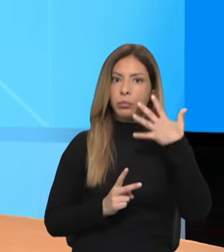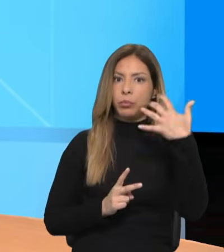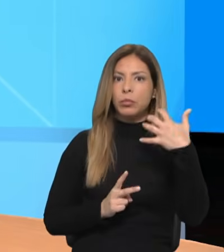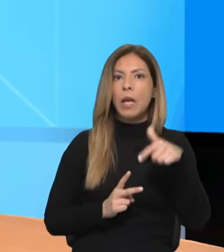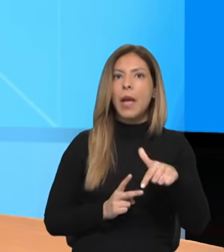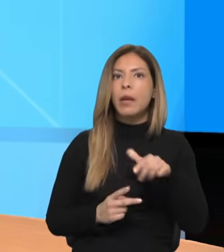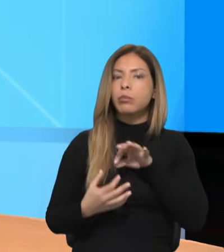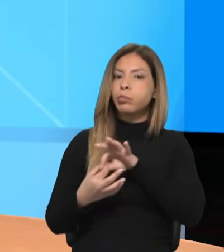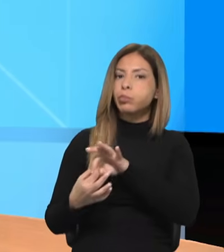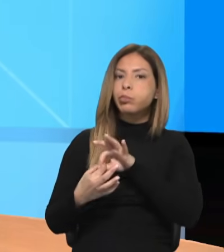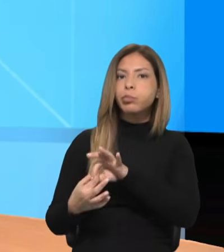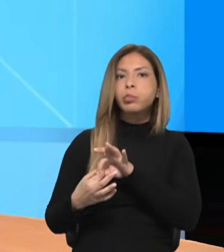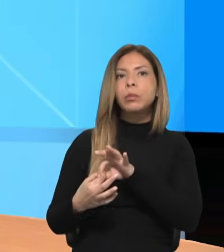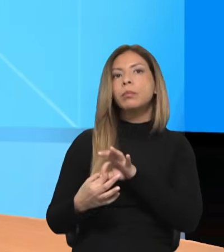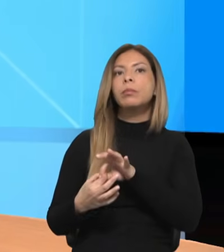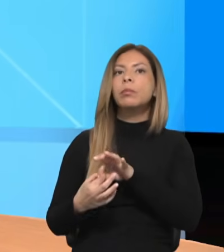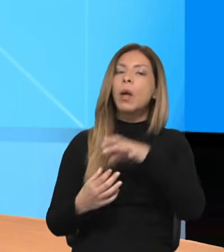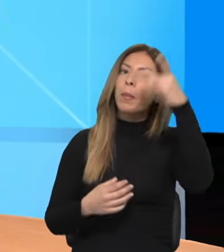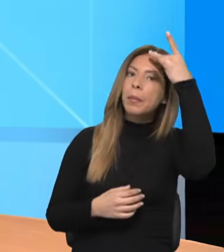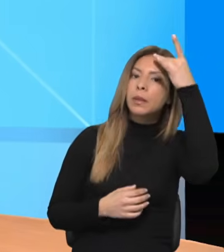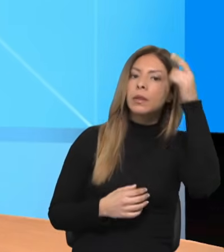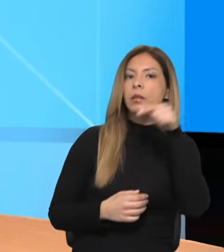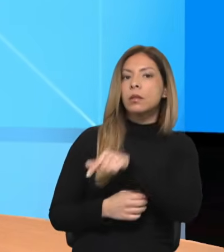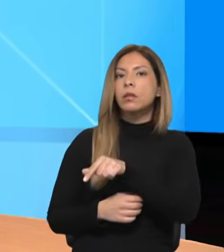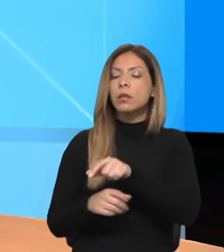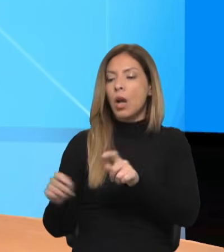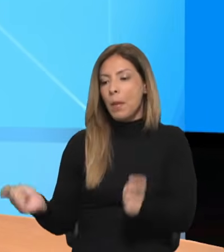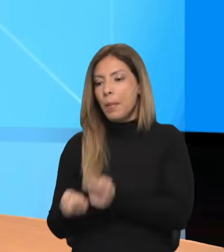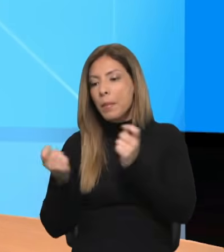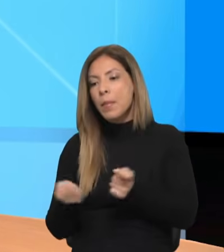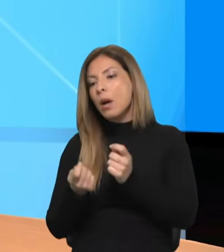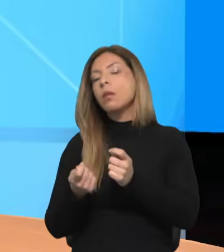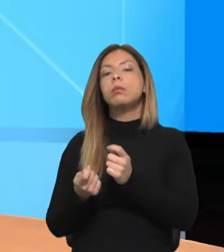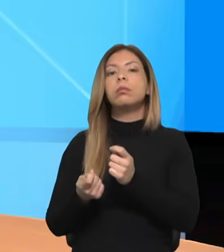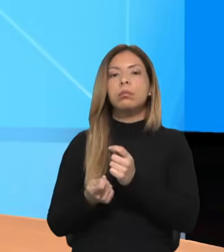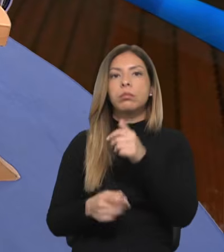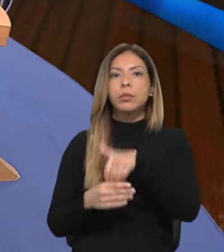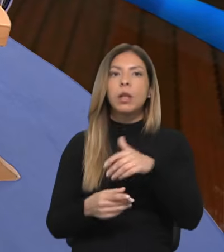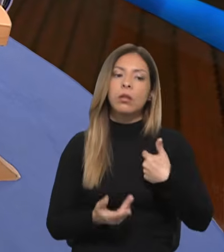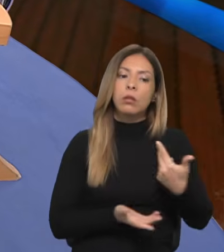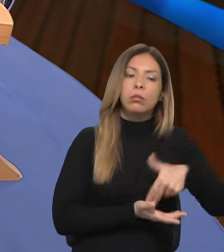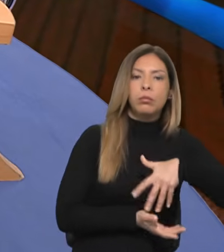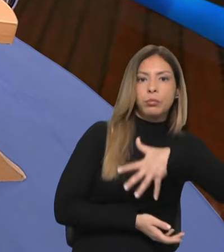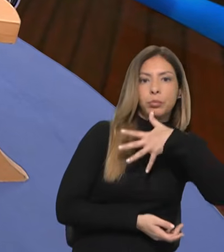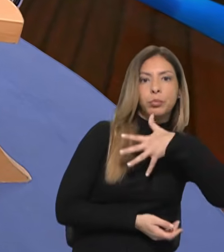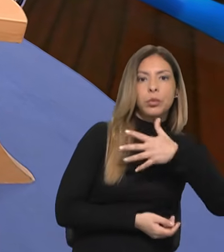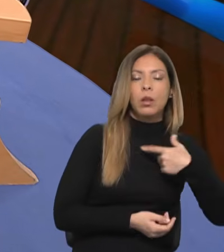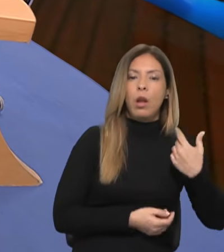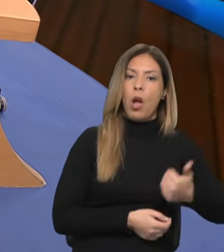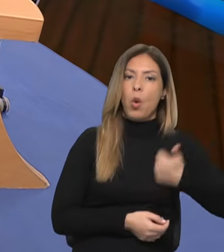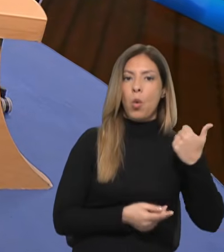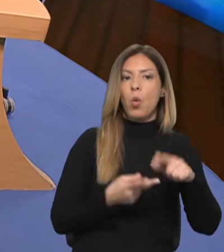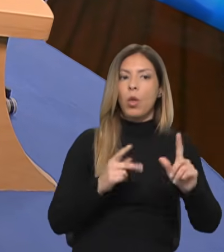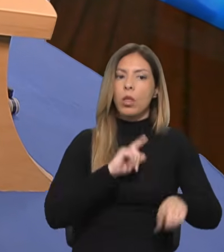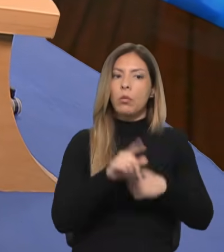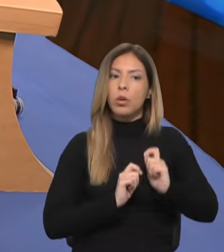sintonia do pensamento de António José Seguro, seja na campanha eleitoral, nos discursos de vitória e depois na tomada de posse. Há aí, de